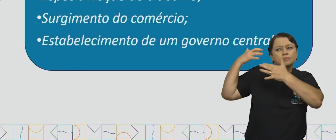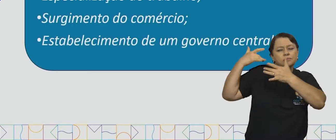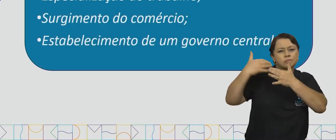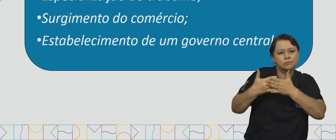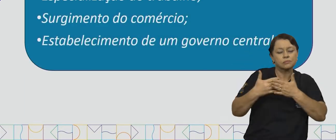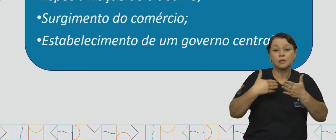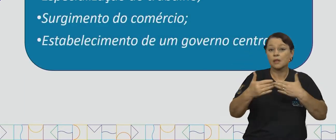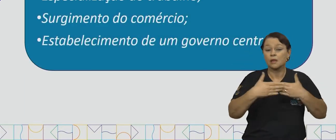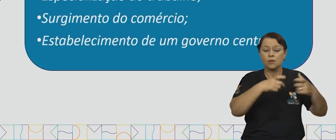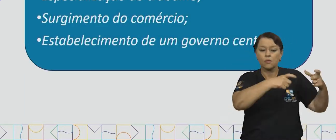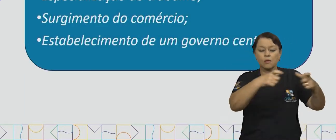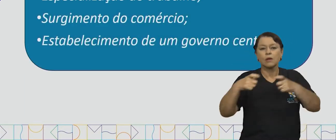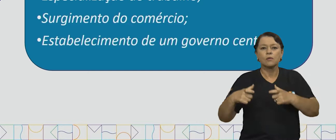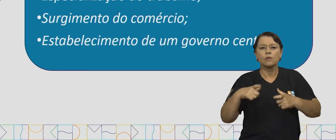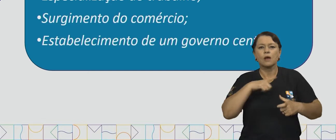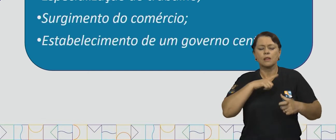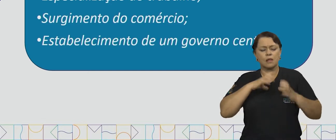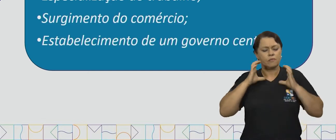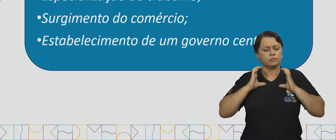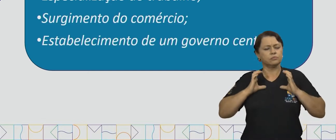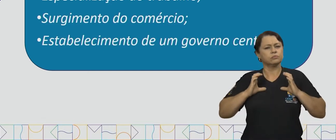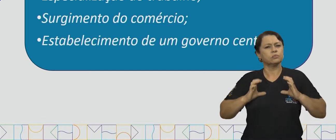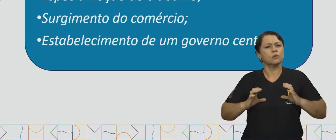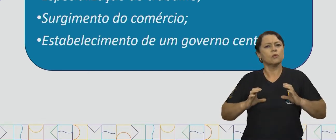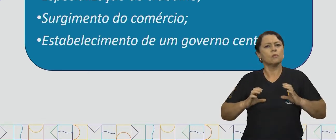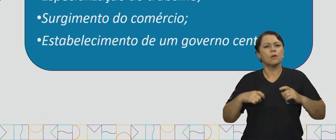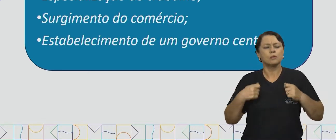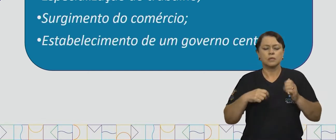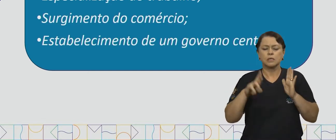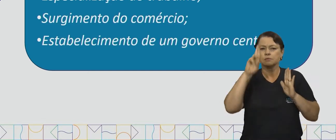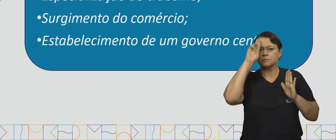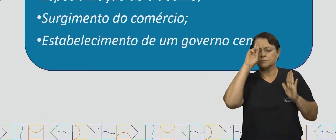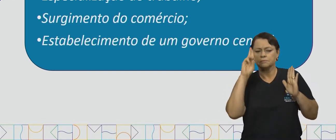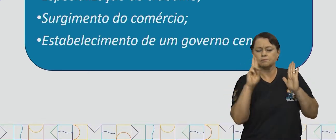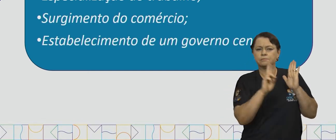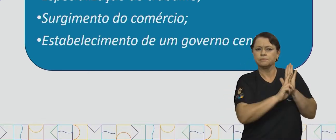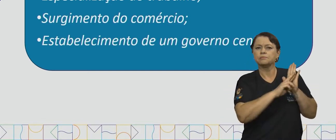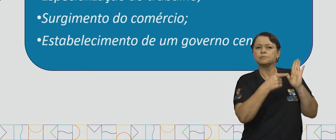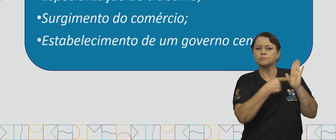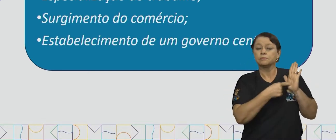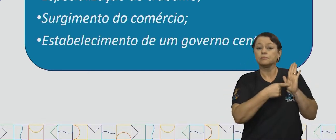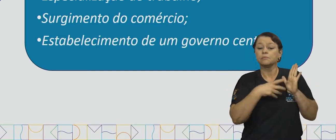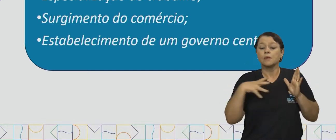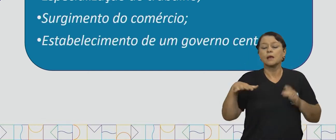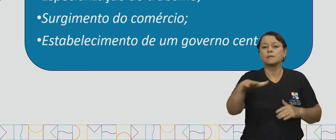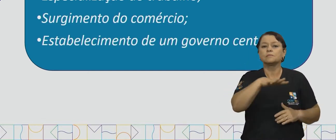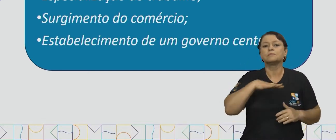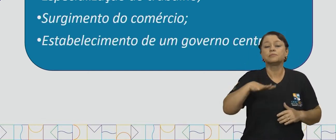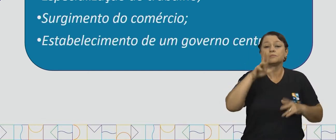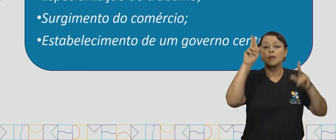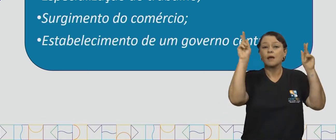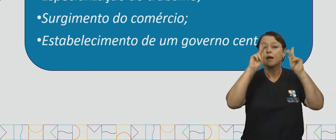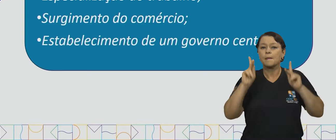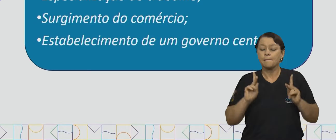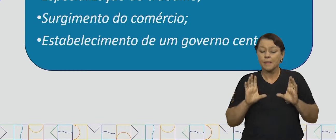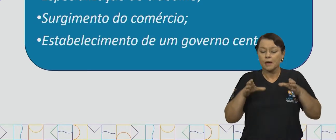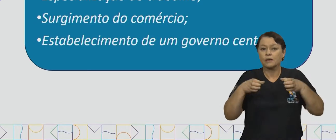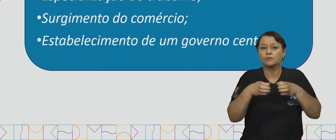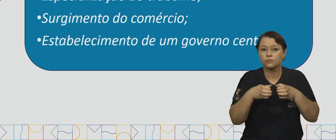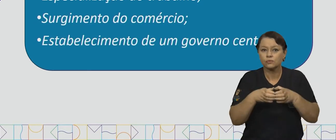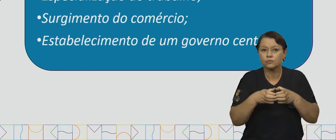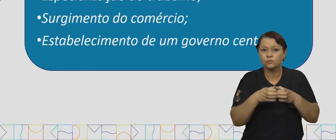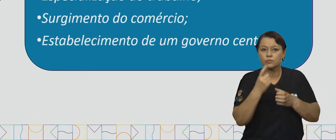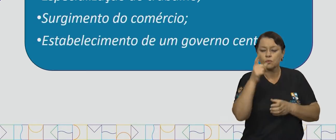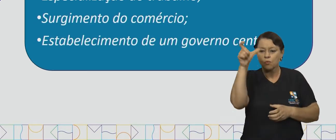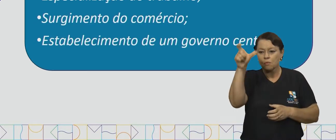certos padrões de comportamento precisam ser cumpridos para o bem-estar e a manutenção da paz e da ordem. Uma